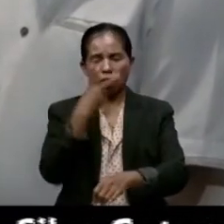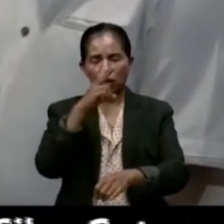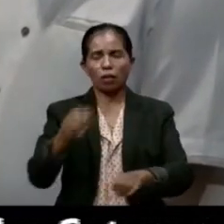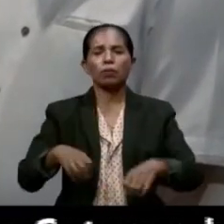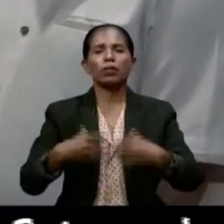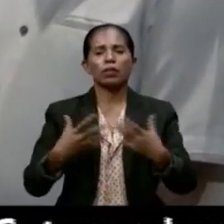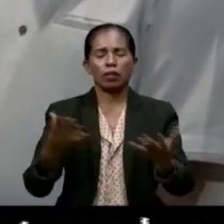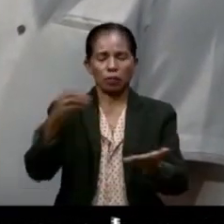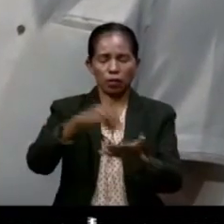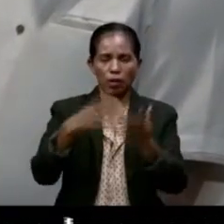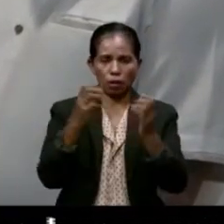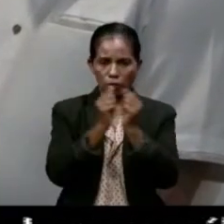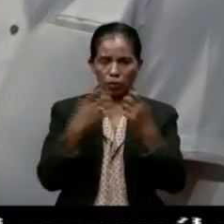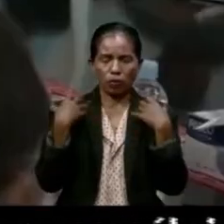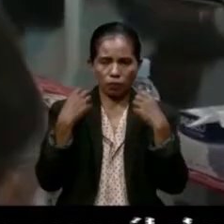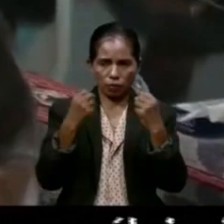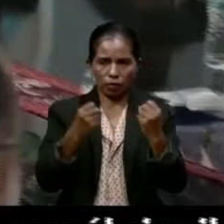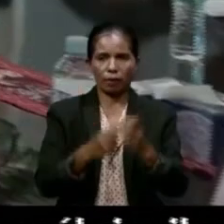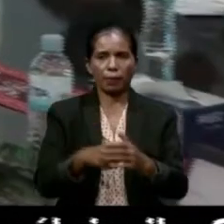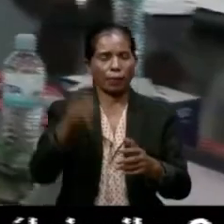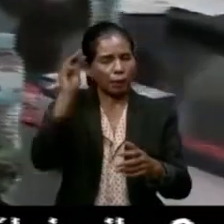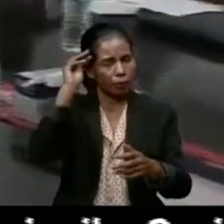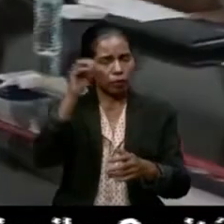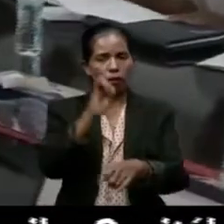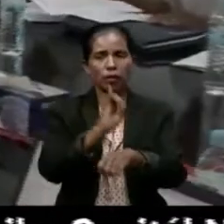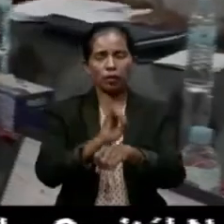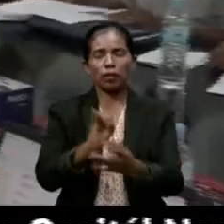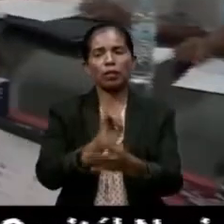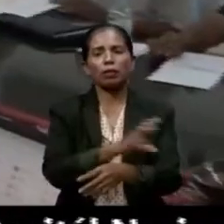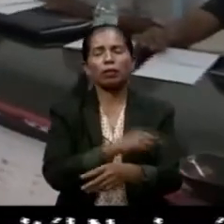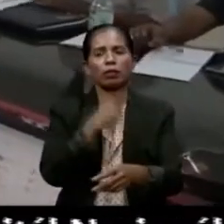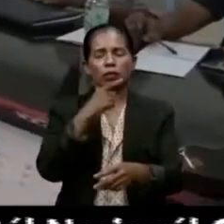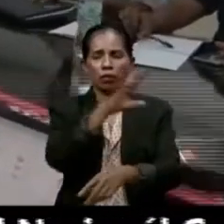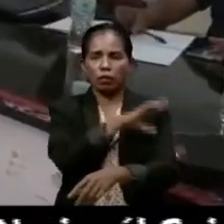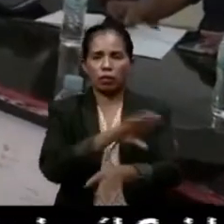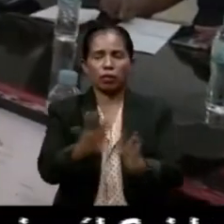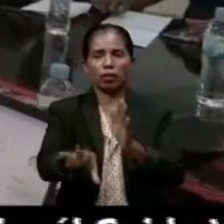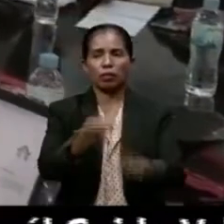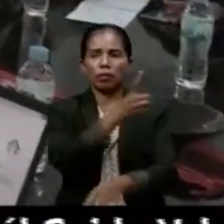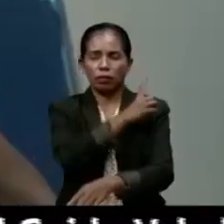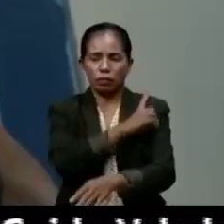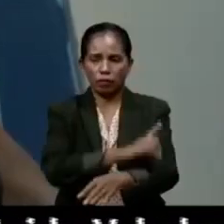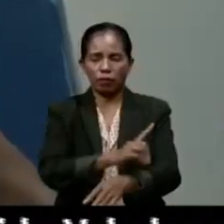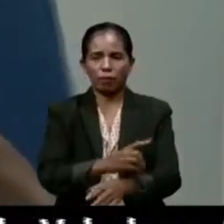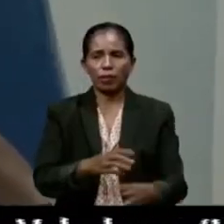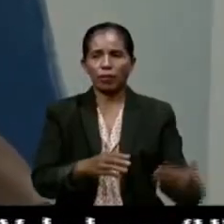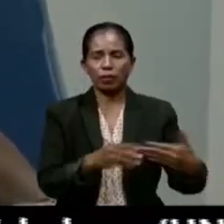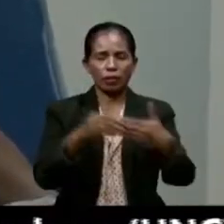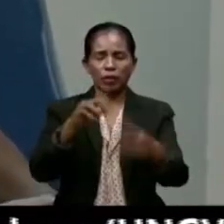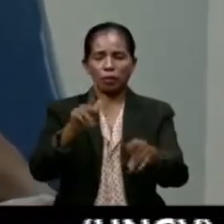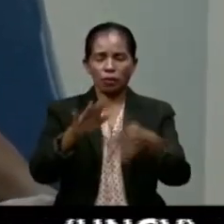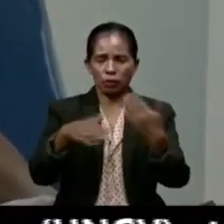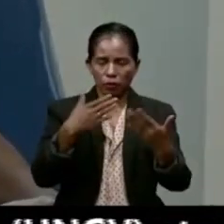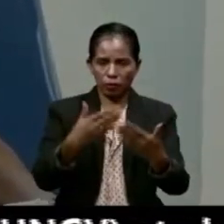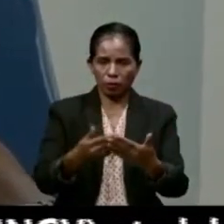tu força de ne atu kria força. Ministro Interior Hateten, parte segurança retan apoio e defesa, ato organiza comunidade